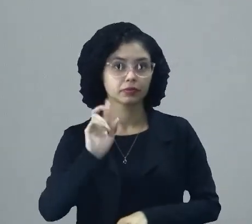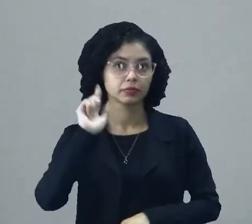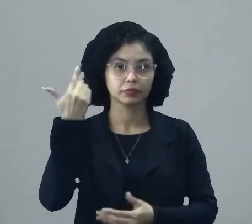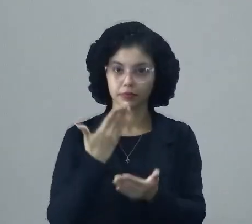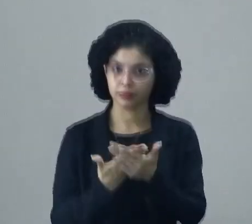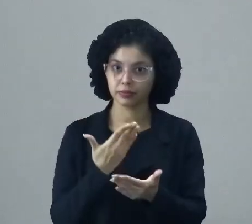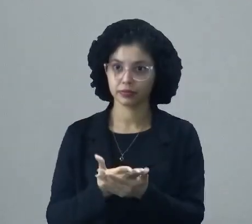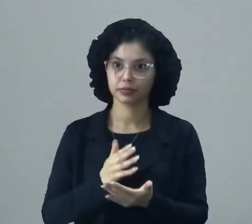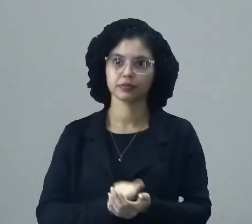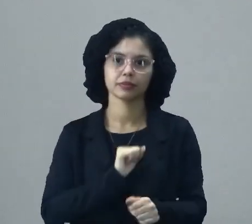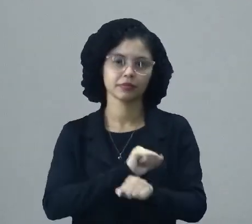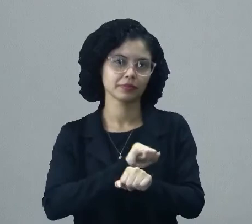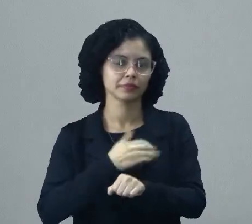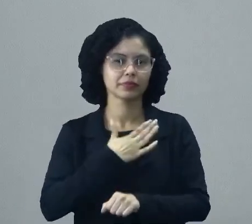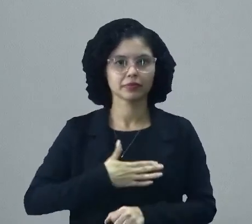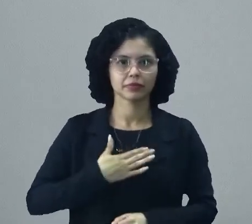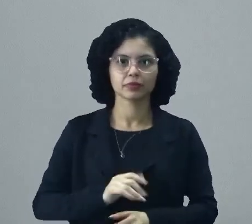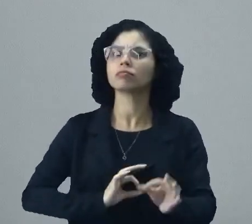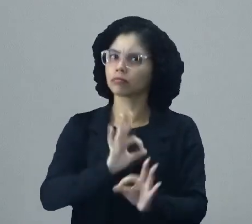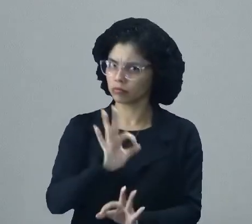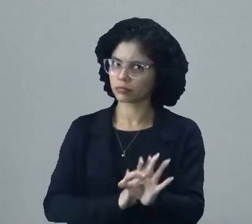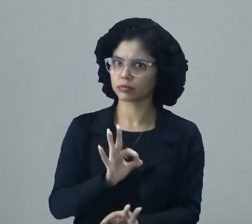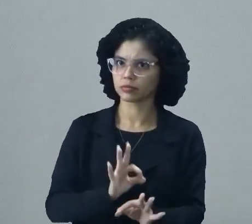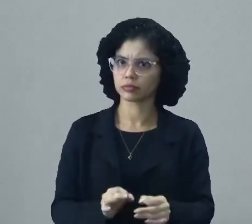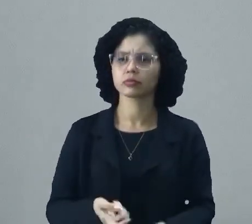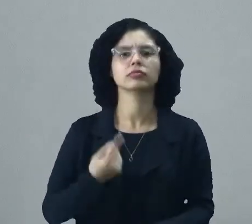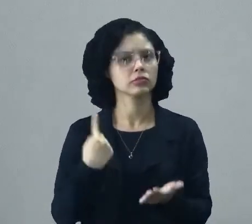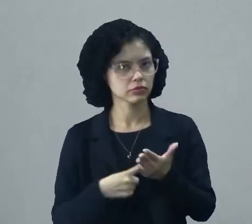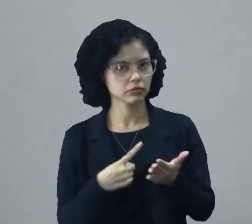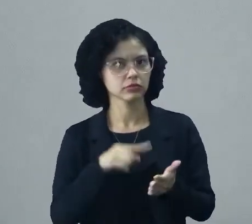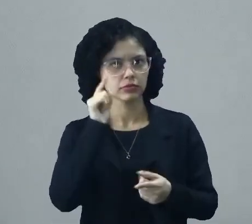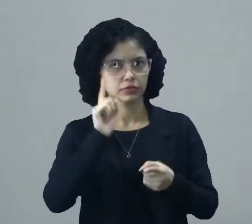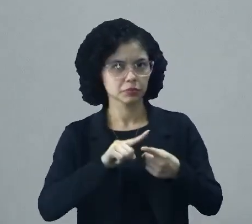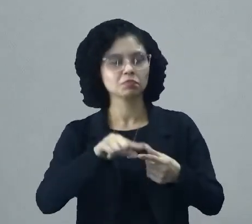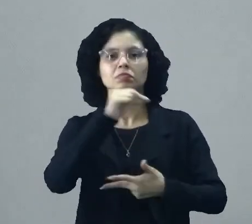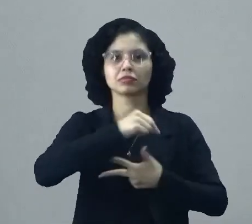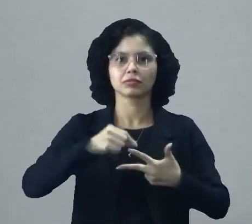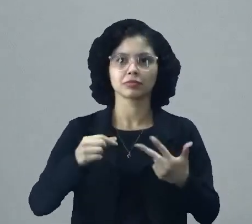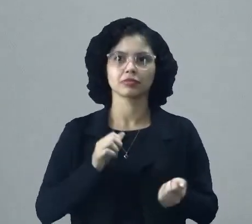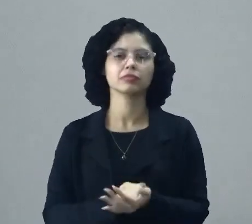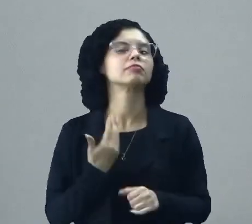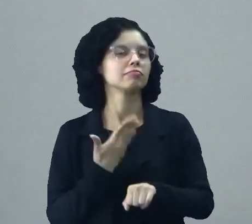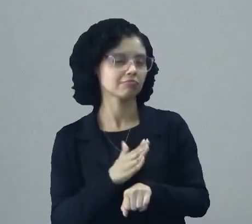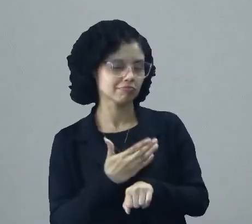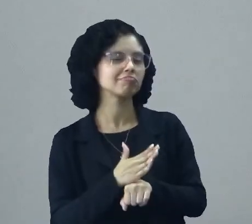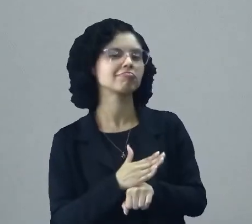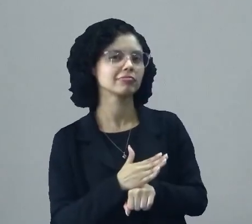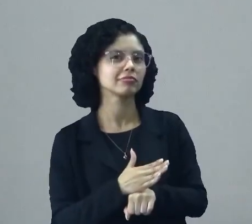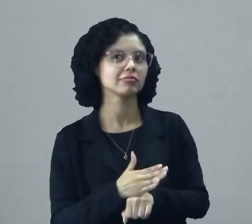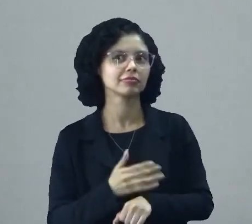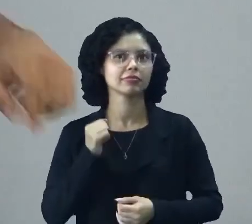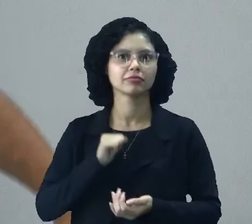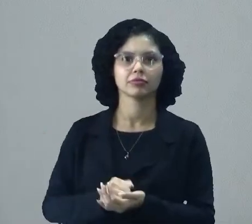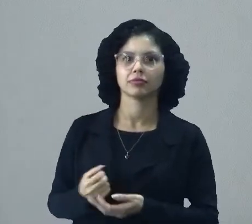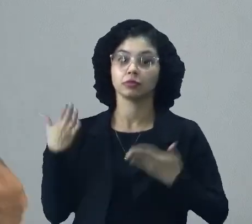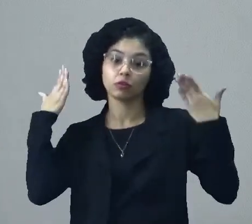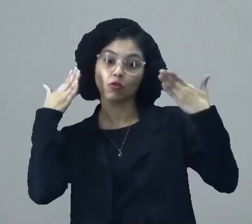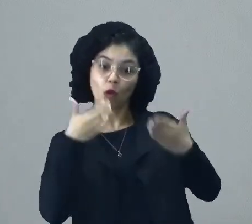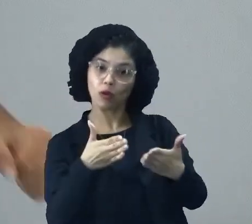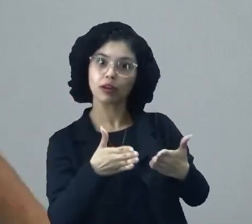vocês numa próxima aula, espero que vocês gostem e se preparem, se condicionem, porque o Enem é uma questão de treino. Então, no pain, no gain,